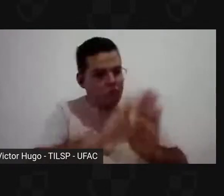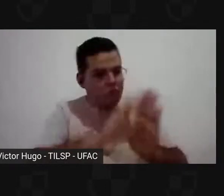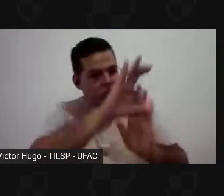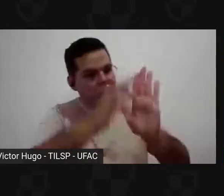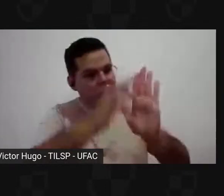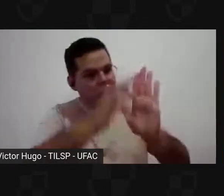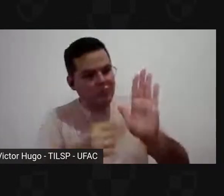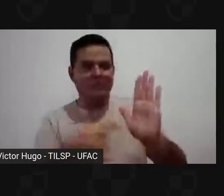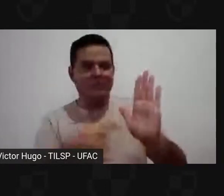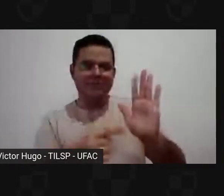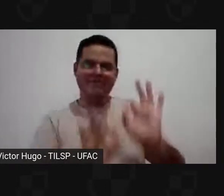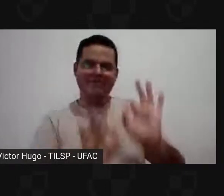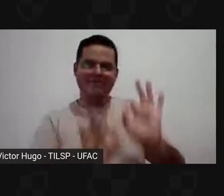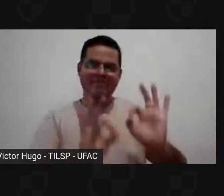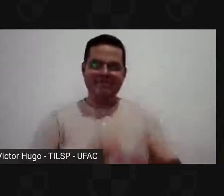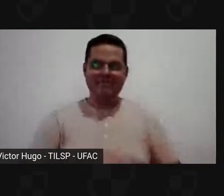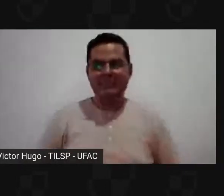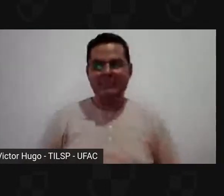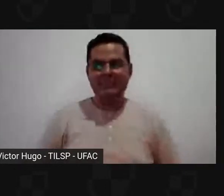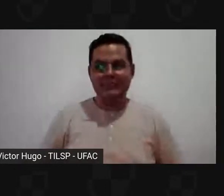só um minutinho.